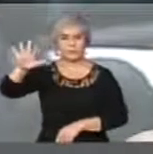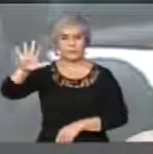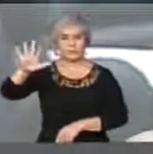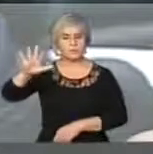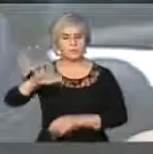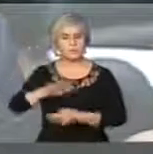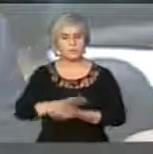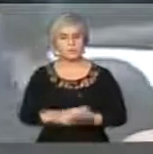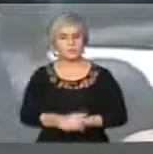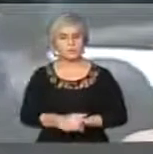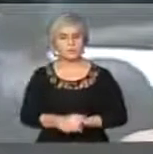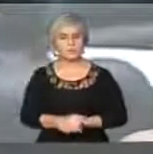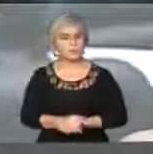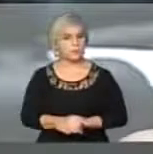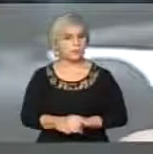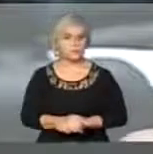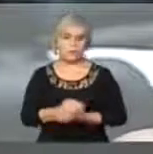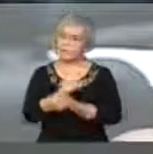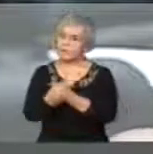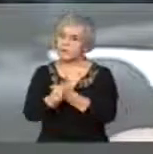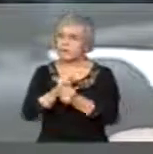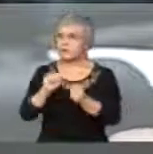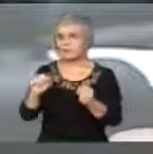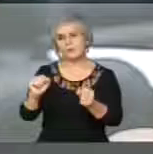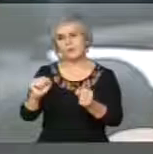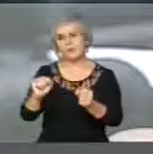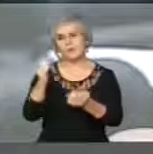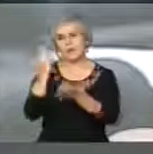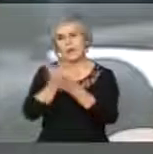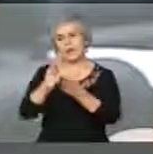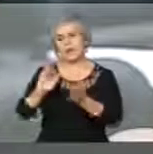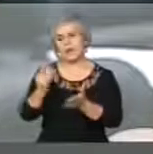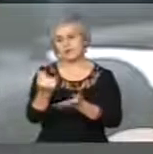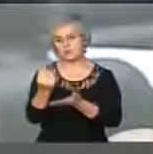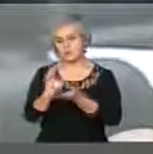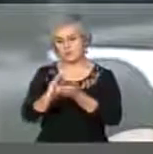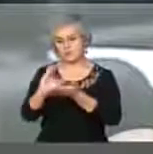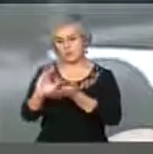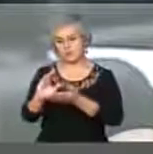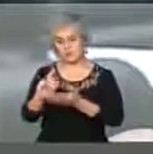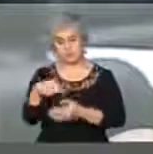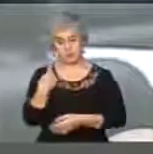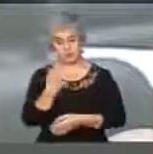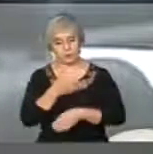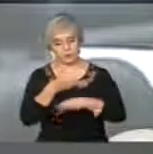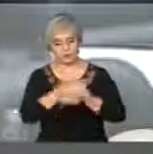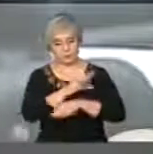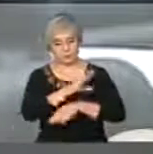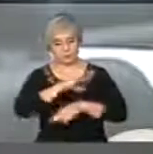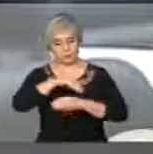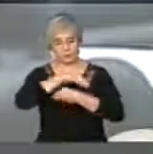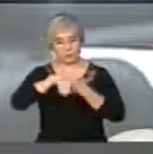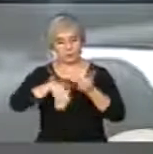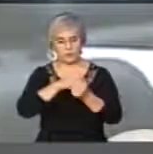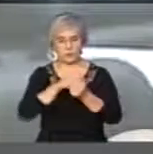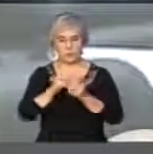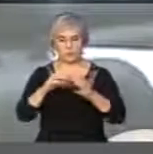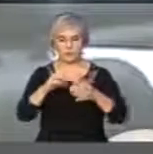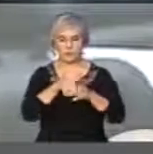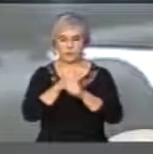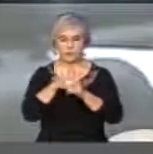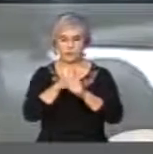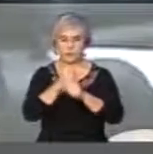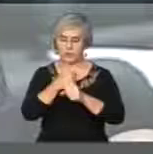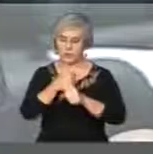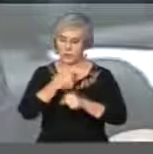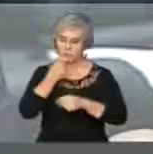não é possível que haja esse corte. Portanto, nós vamos na comissão mista do orçamento, eu como relator setorial